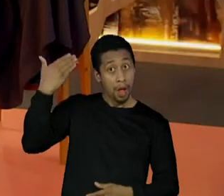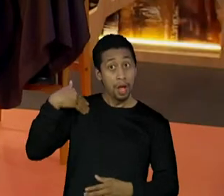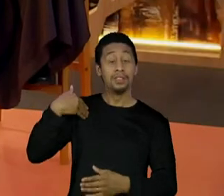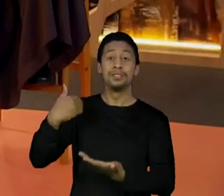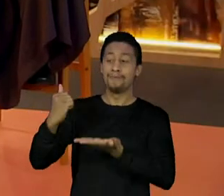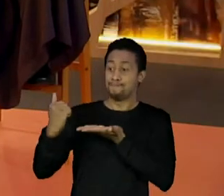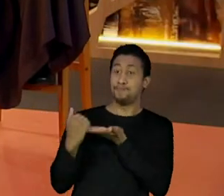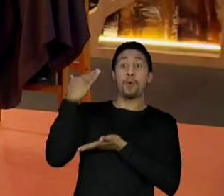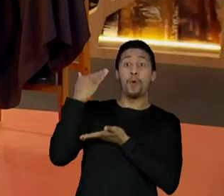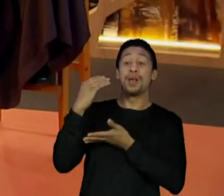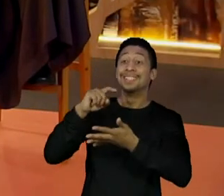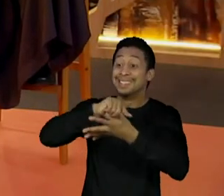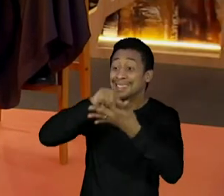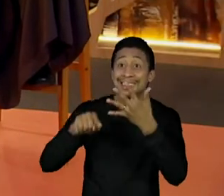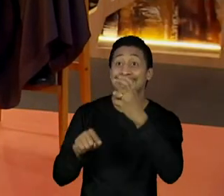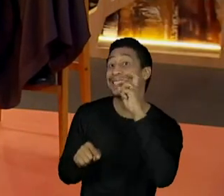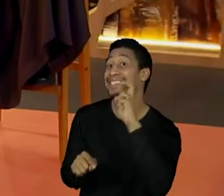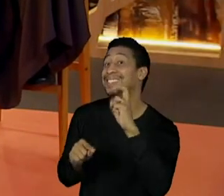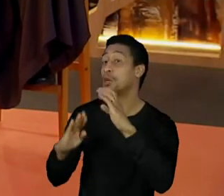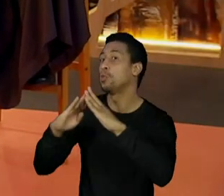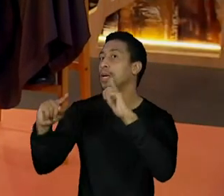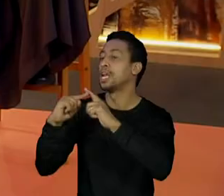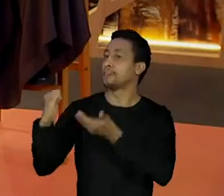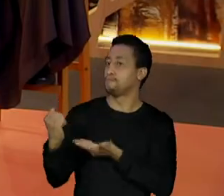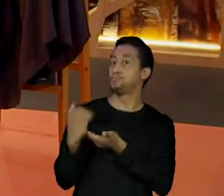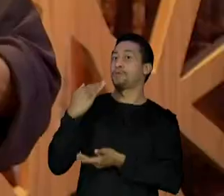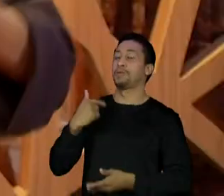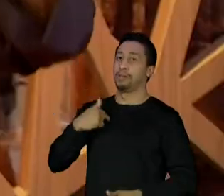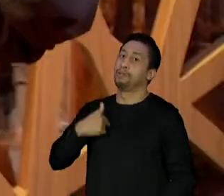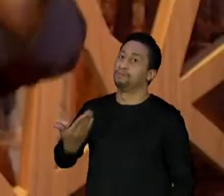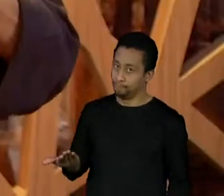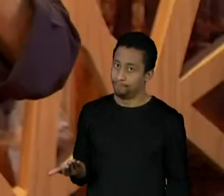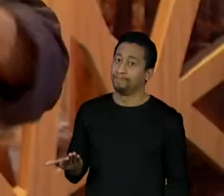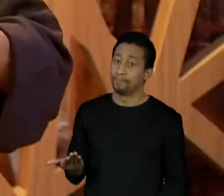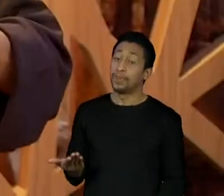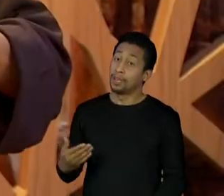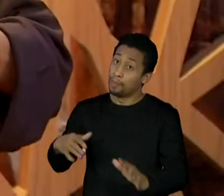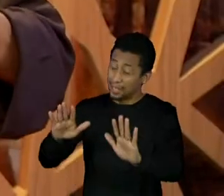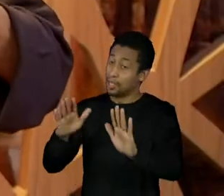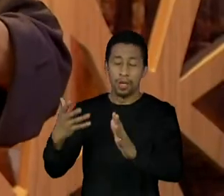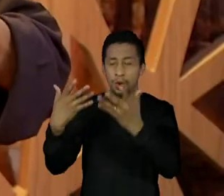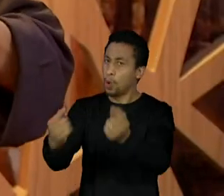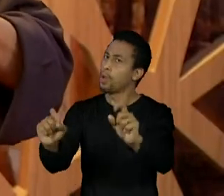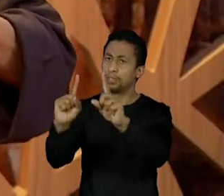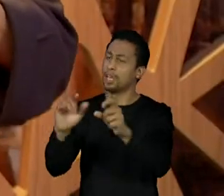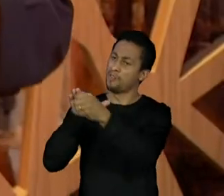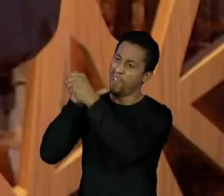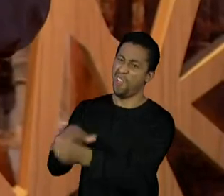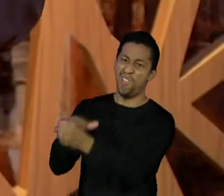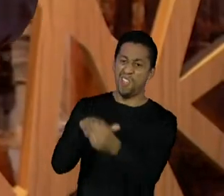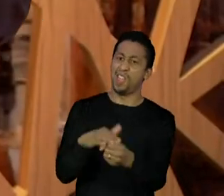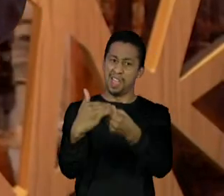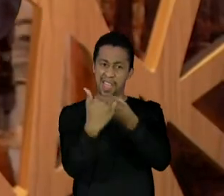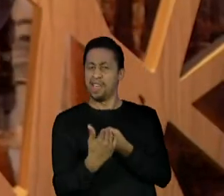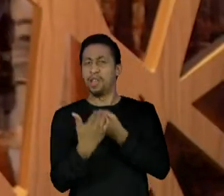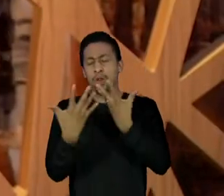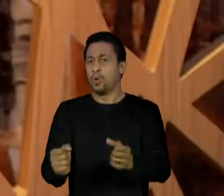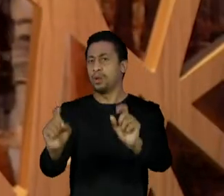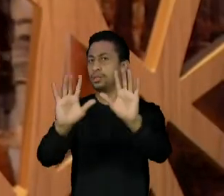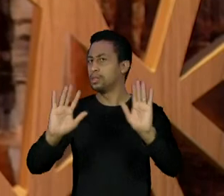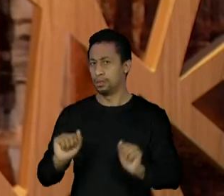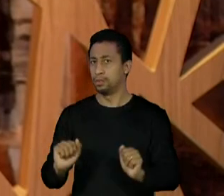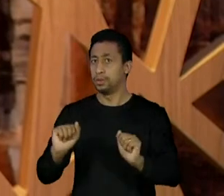E acho que a Igreja Católica não tem o direito de oprimir o povo negro como continua oprimindo. Você vê que